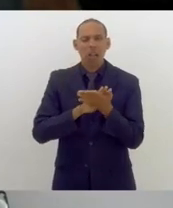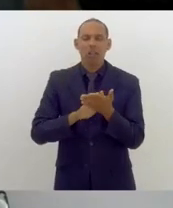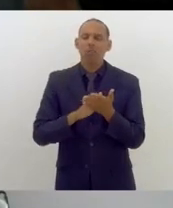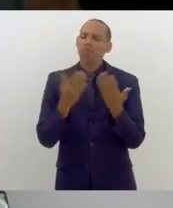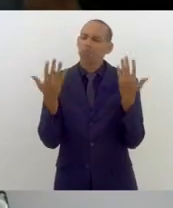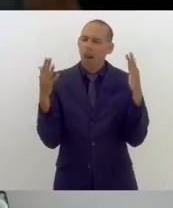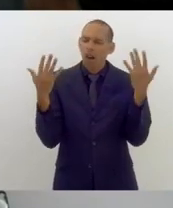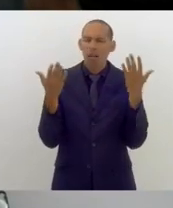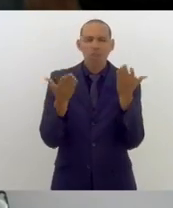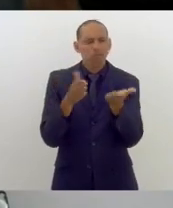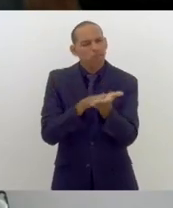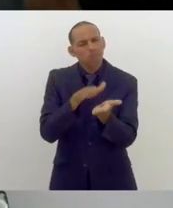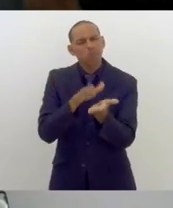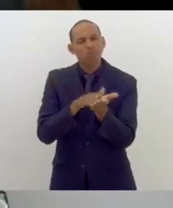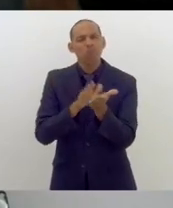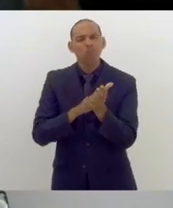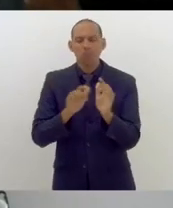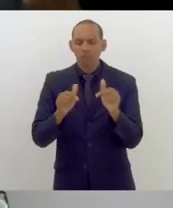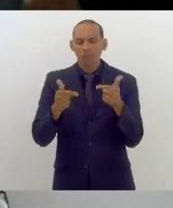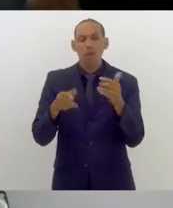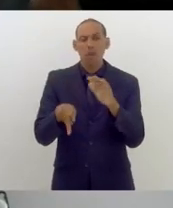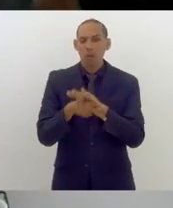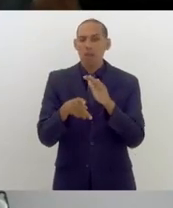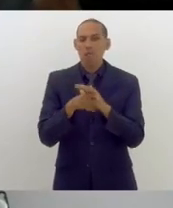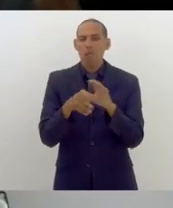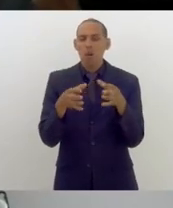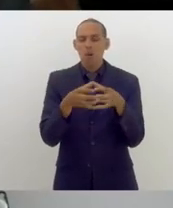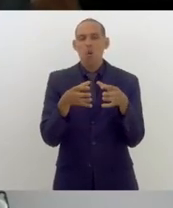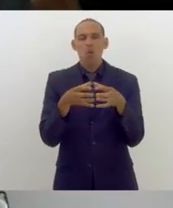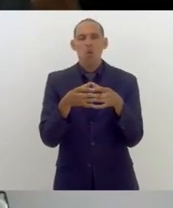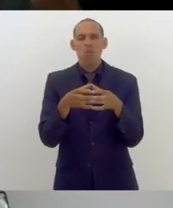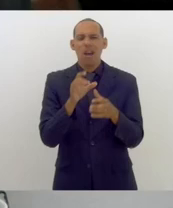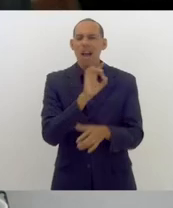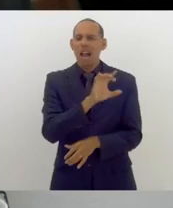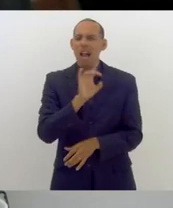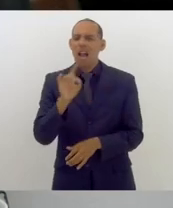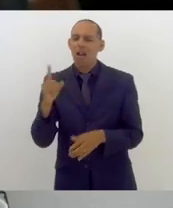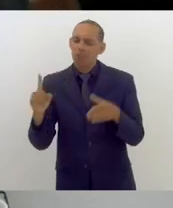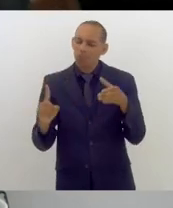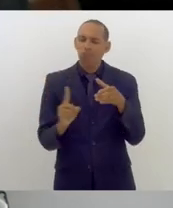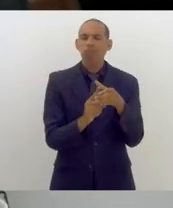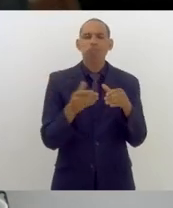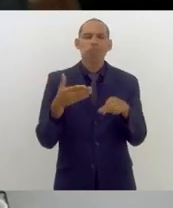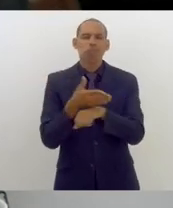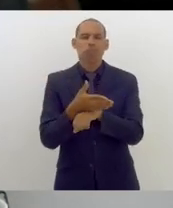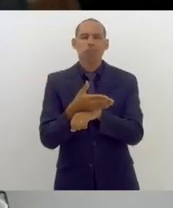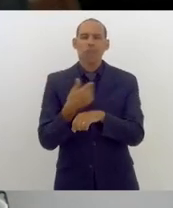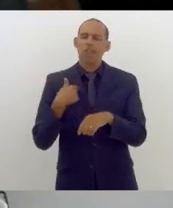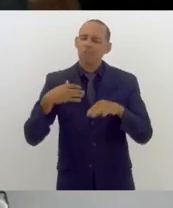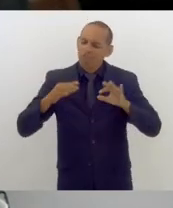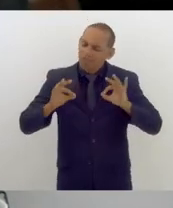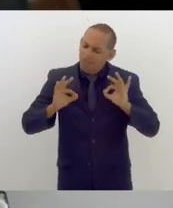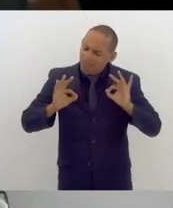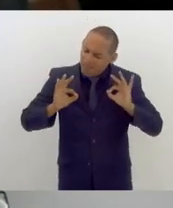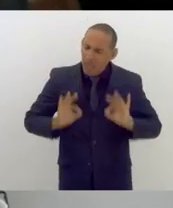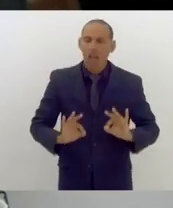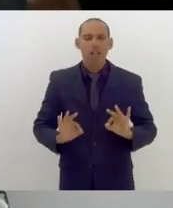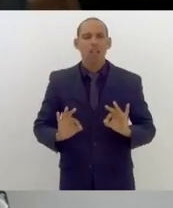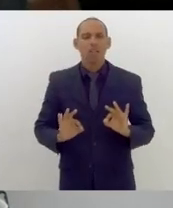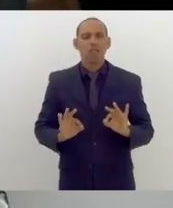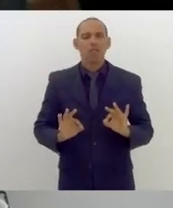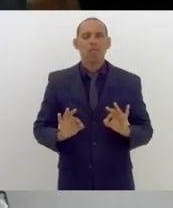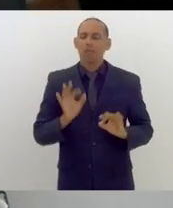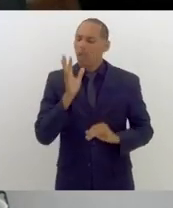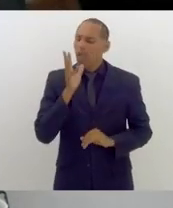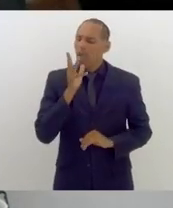iniciativa do comitê a cada um participante e eu tenho certeza eu tenho certeza demora